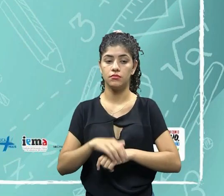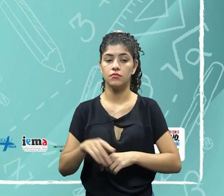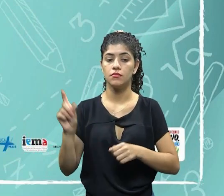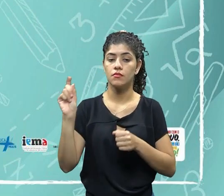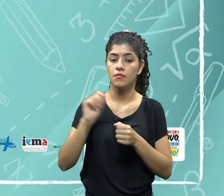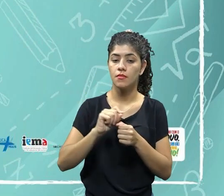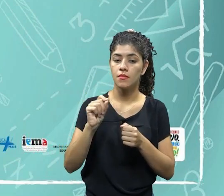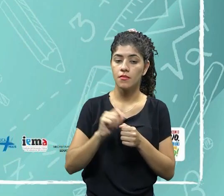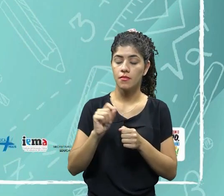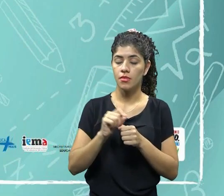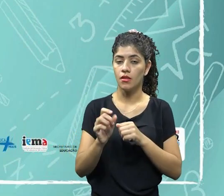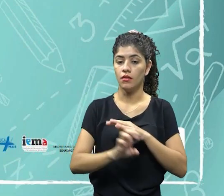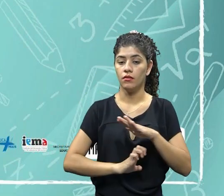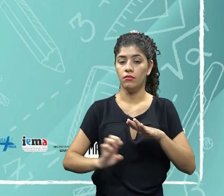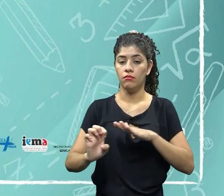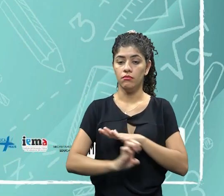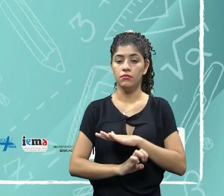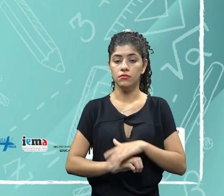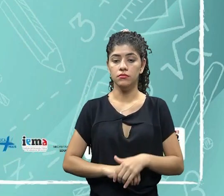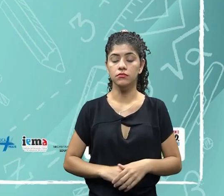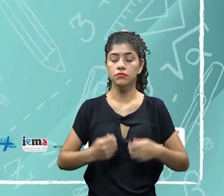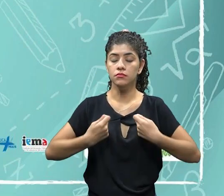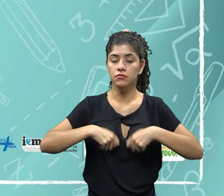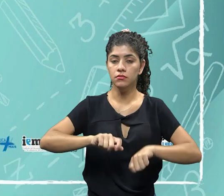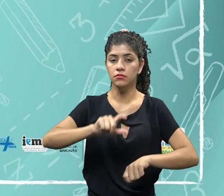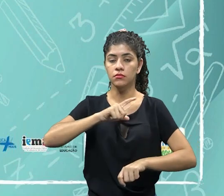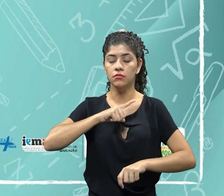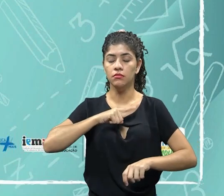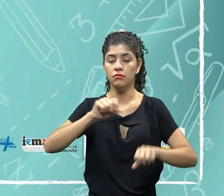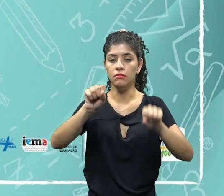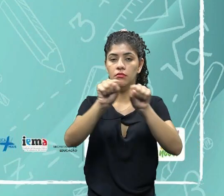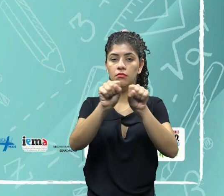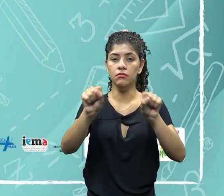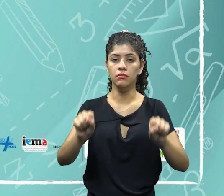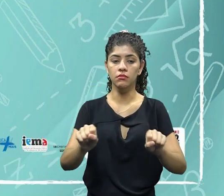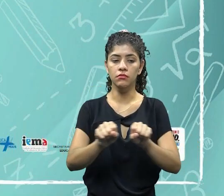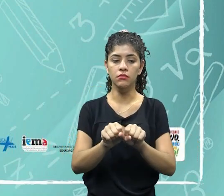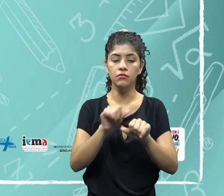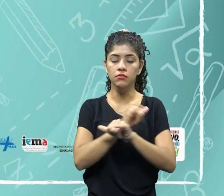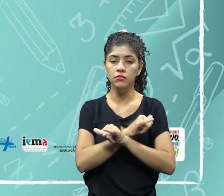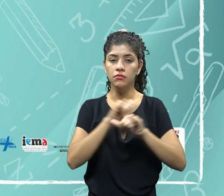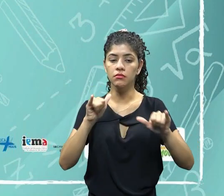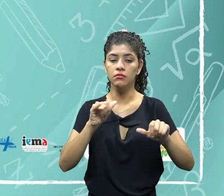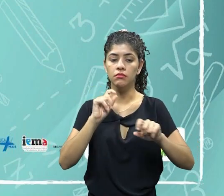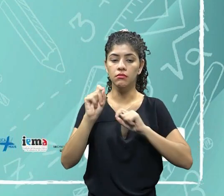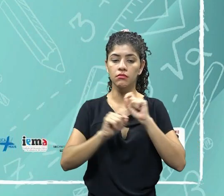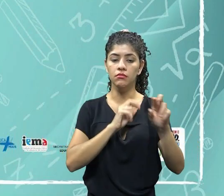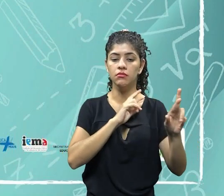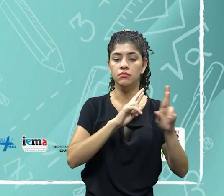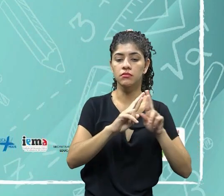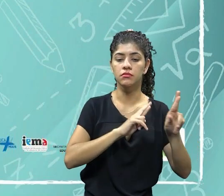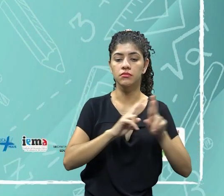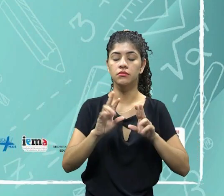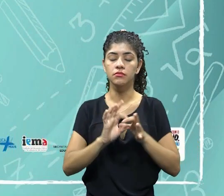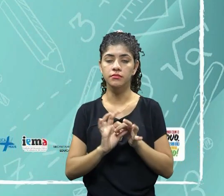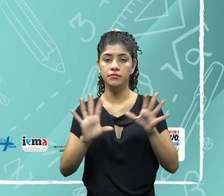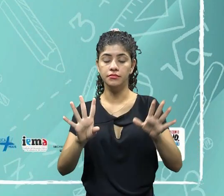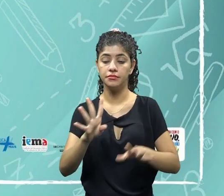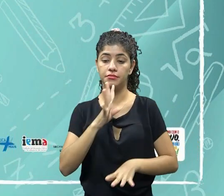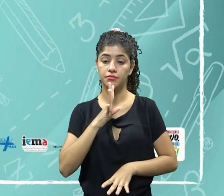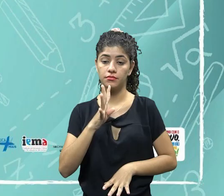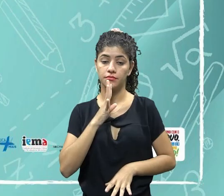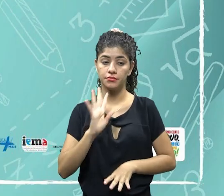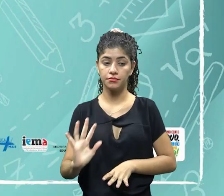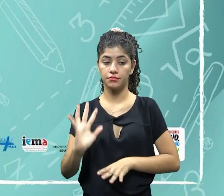empresa. É preciso ter um sistema de informações gerenciais que lhe permita conhecer situações financeiras da empresa